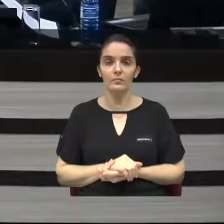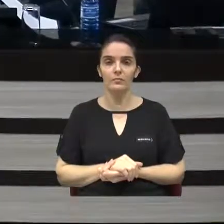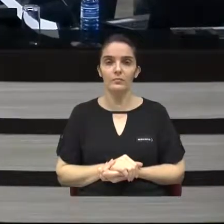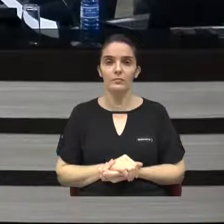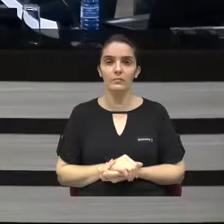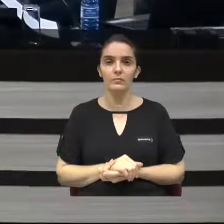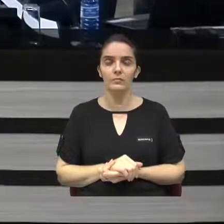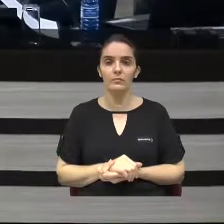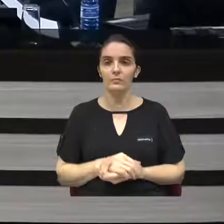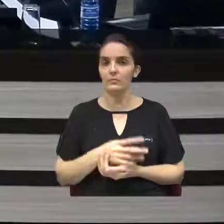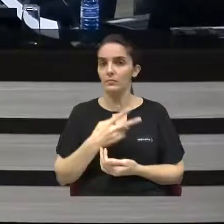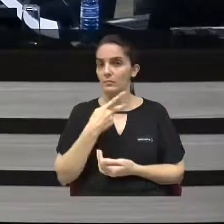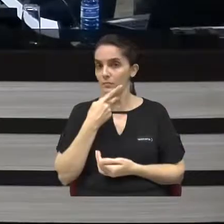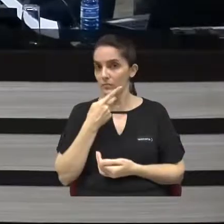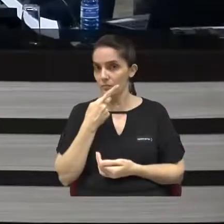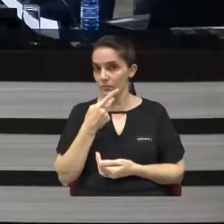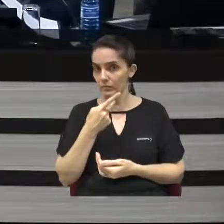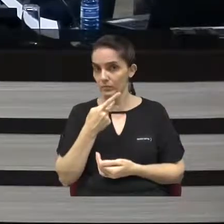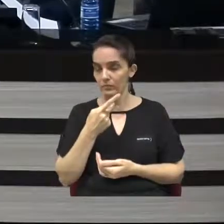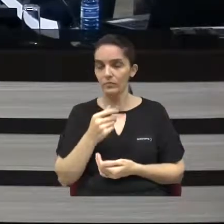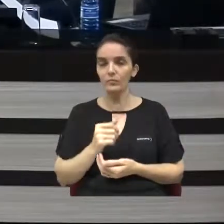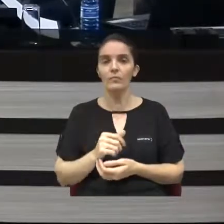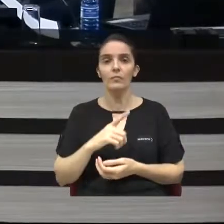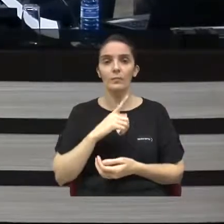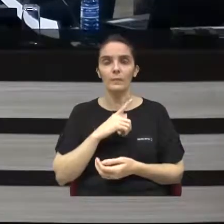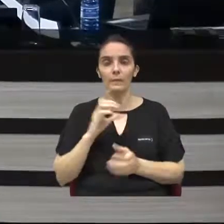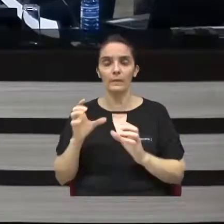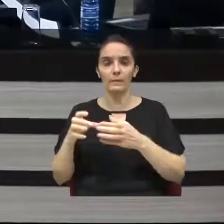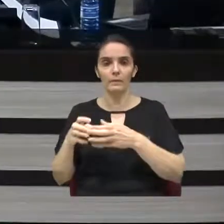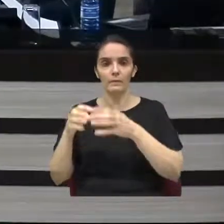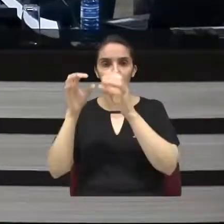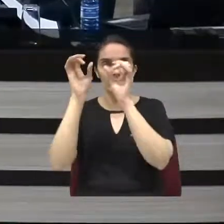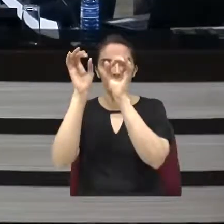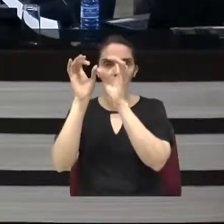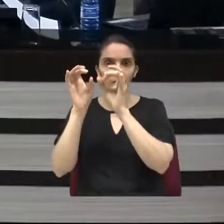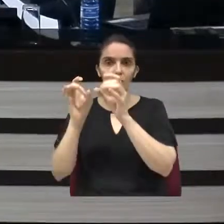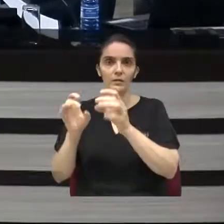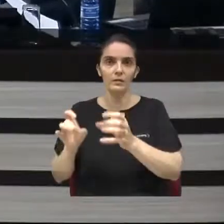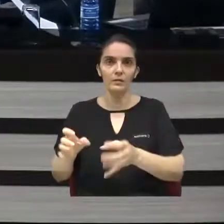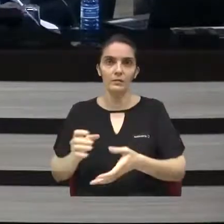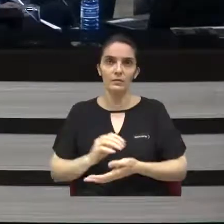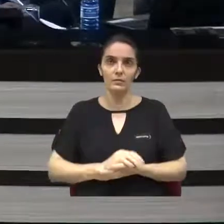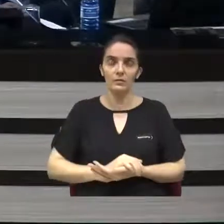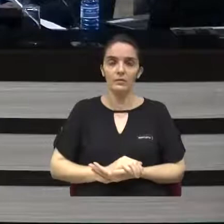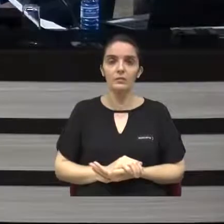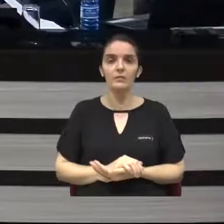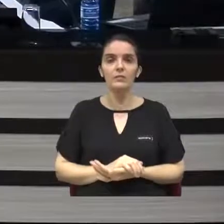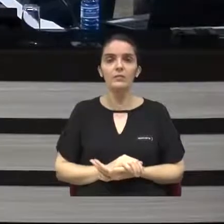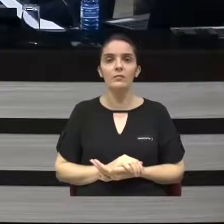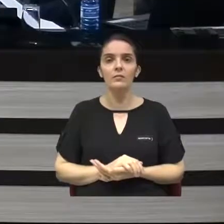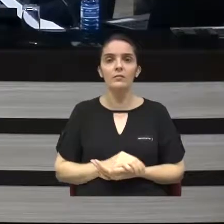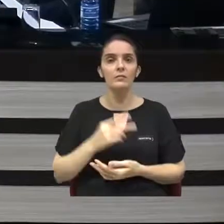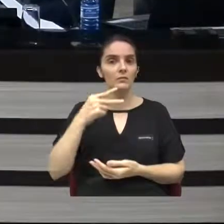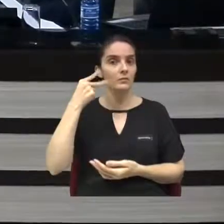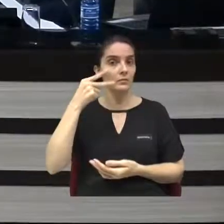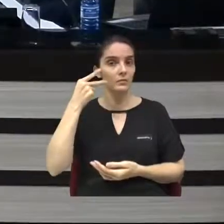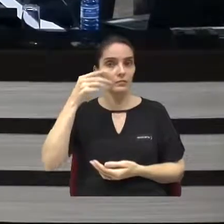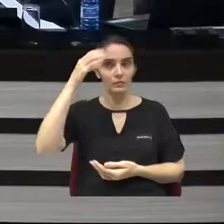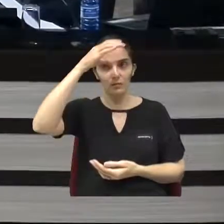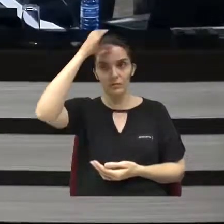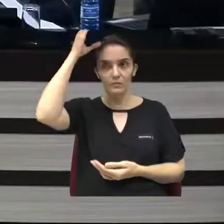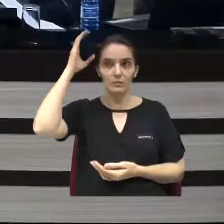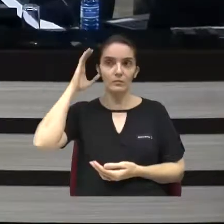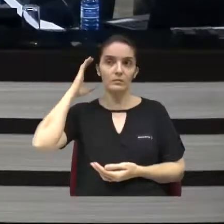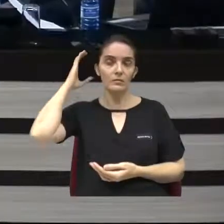Foi designada a relatoria especial, item 4º, foi designada a relatoria especial a vereadora Carolina de Moraes